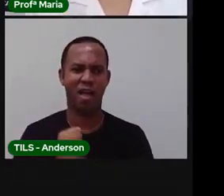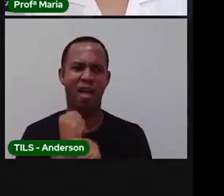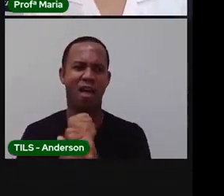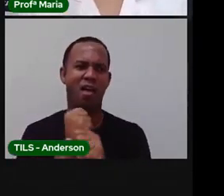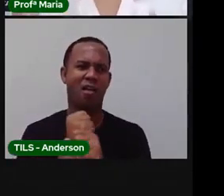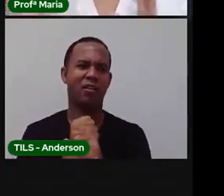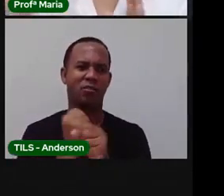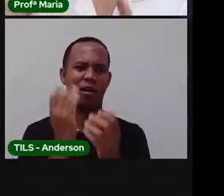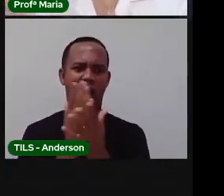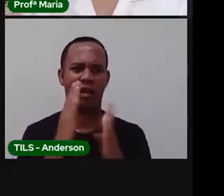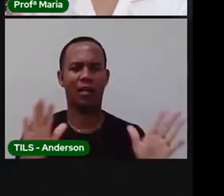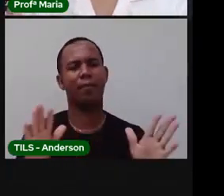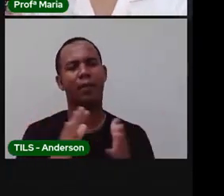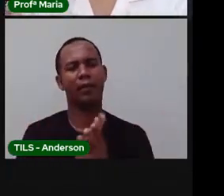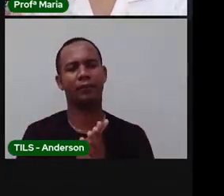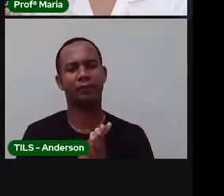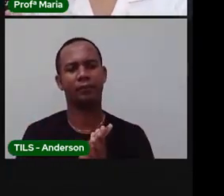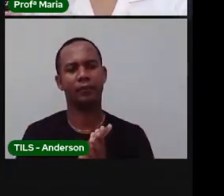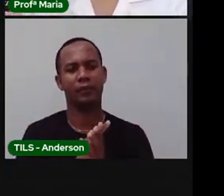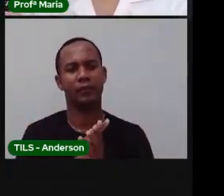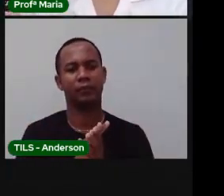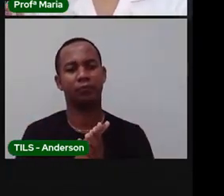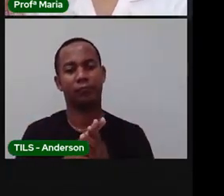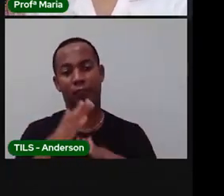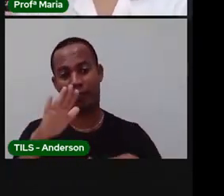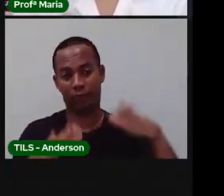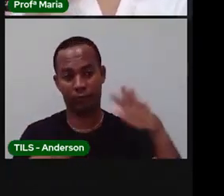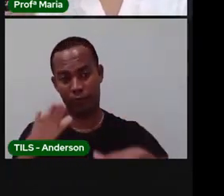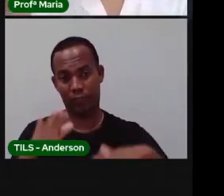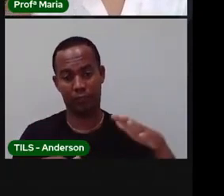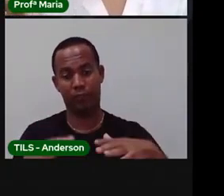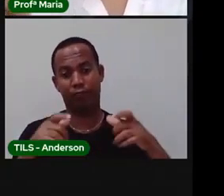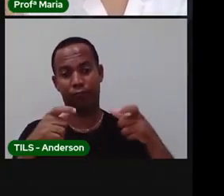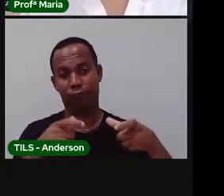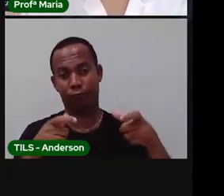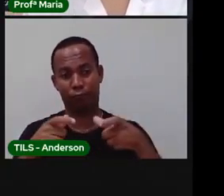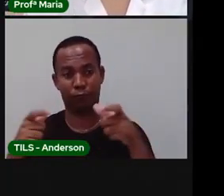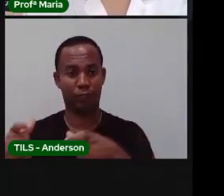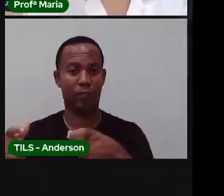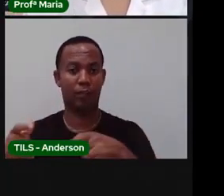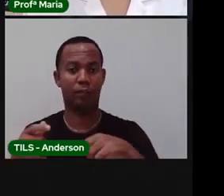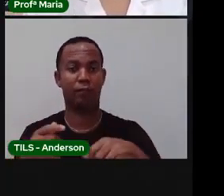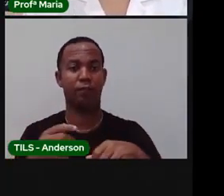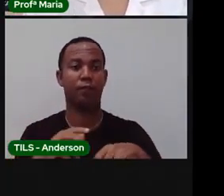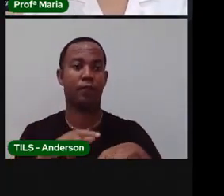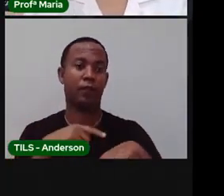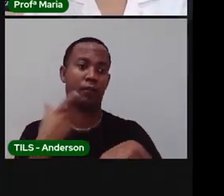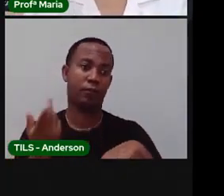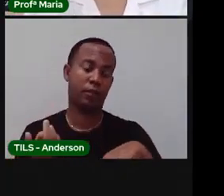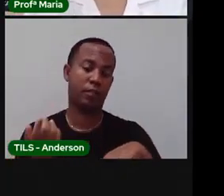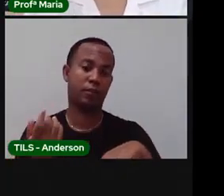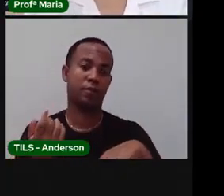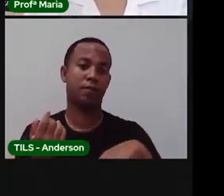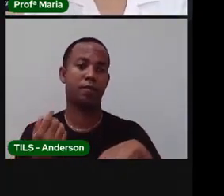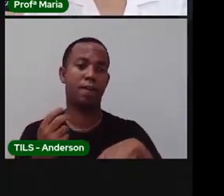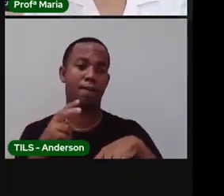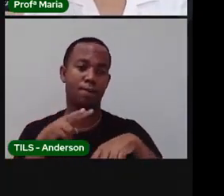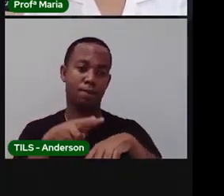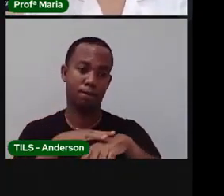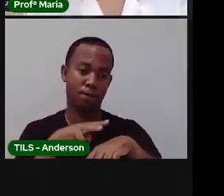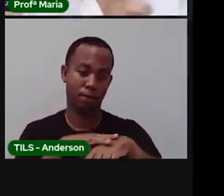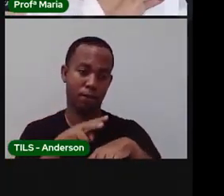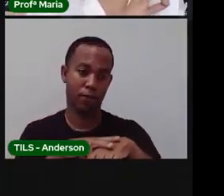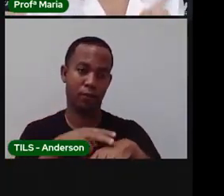Então, assim, vai existir em alguns lugares algum tipo. O vidro aqui está dizendo que é 4 mil anos,